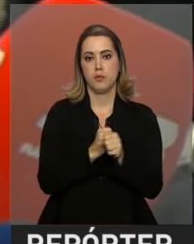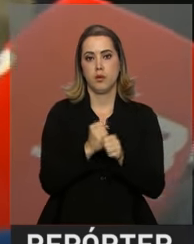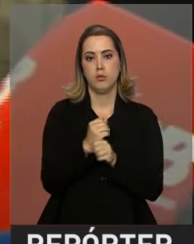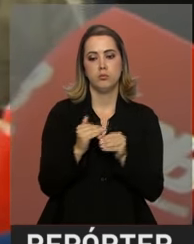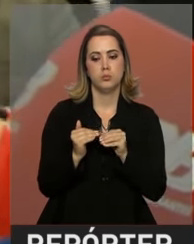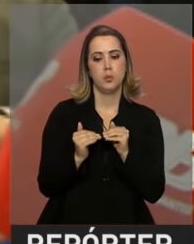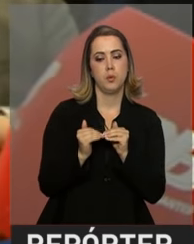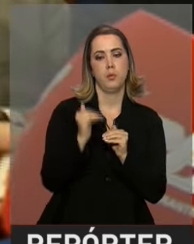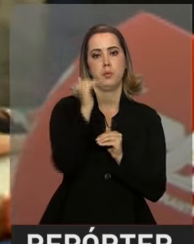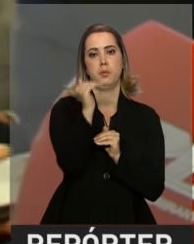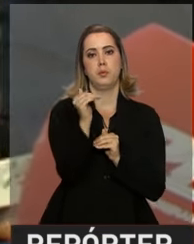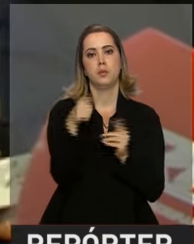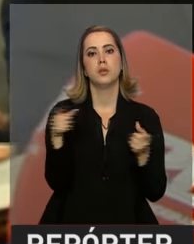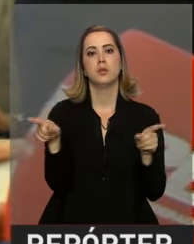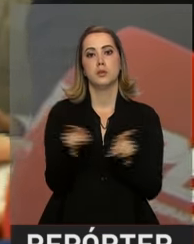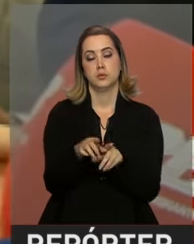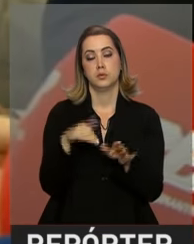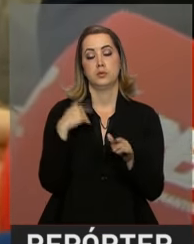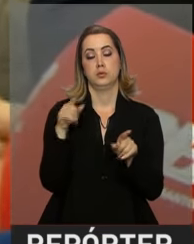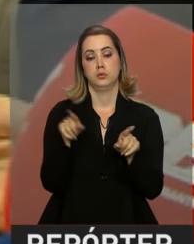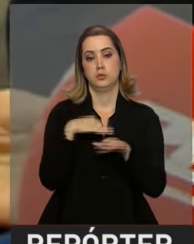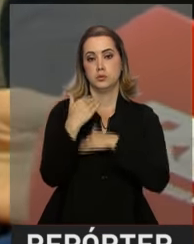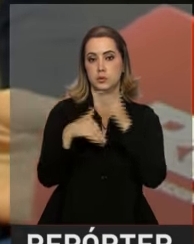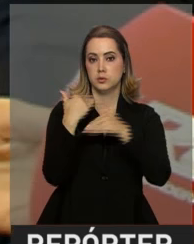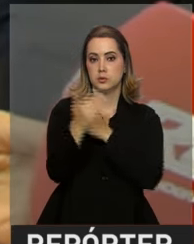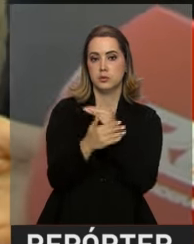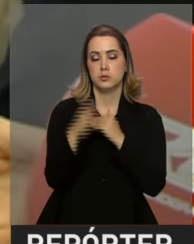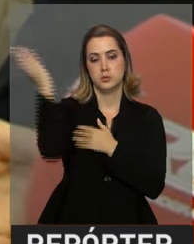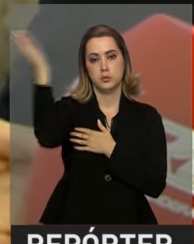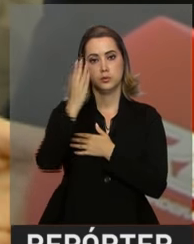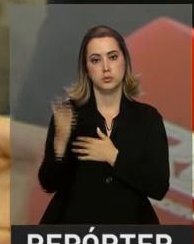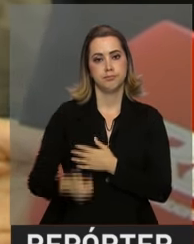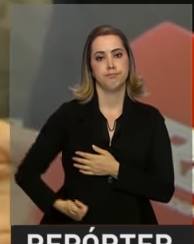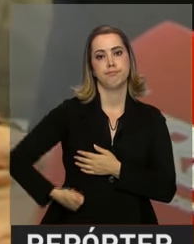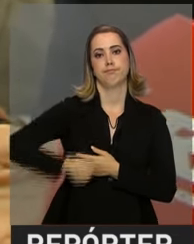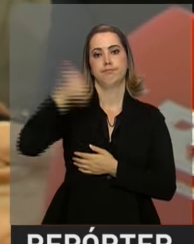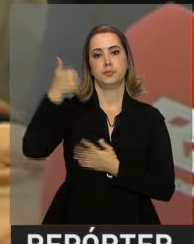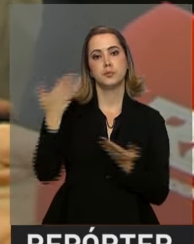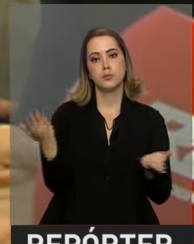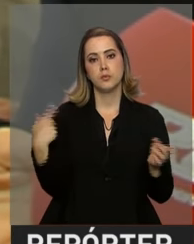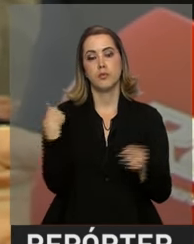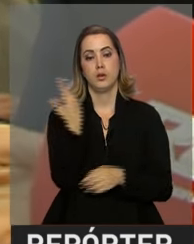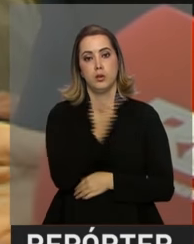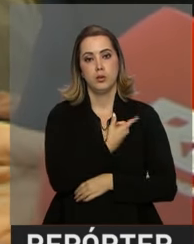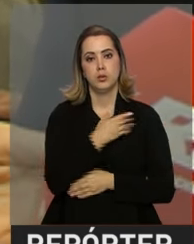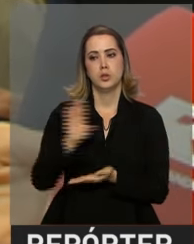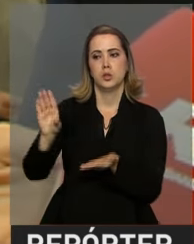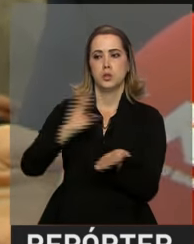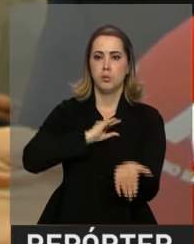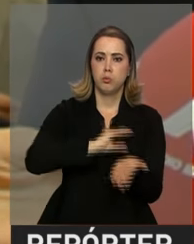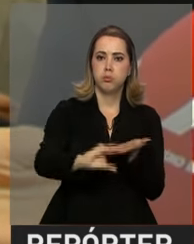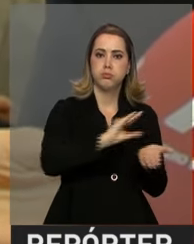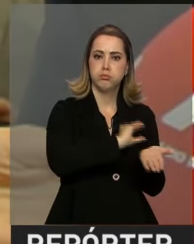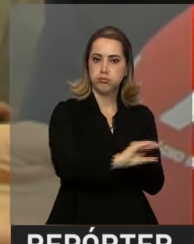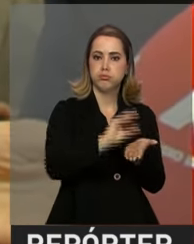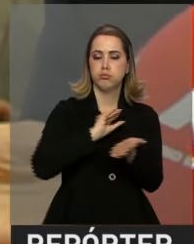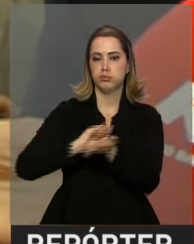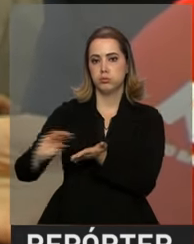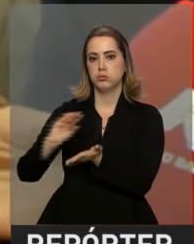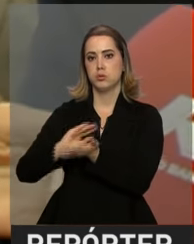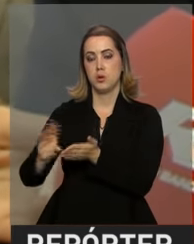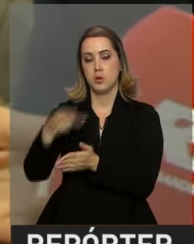positivo e seguramente o crescimento do Brasil será muito maior do que o projetado. E nós teremos investimentos internos de